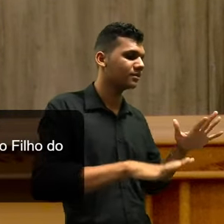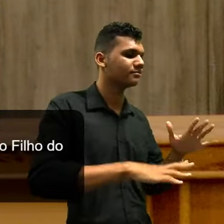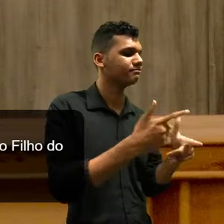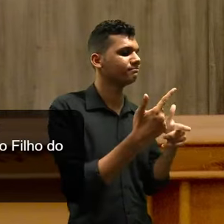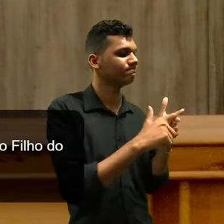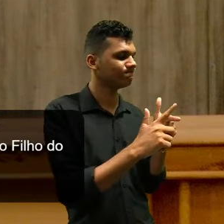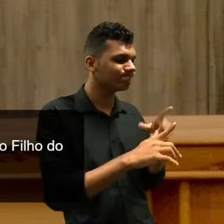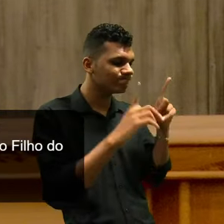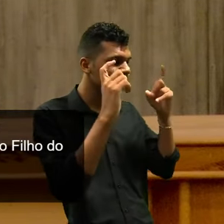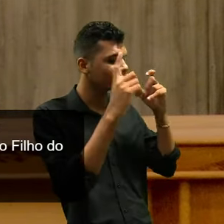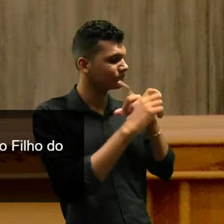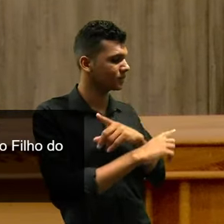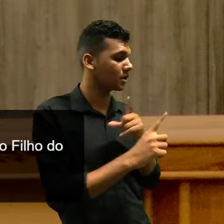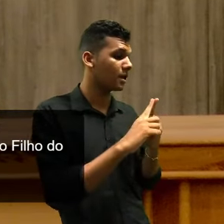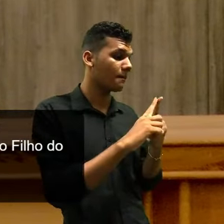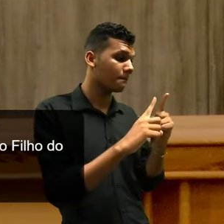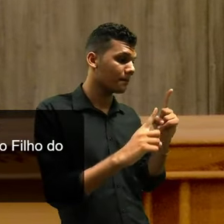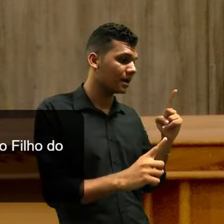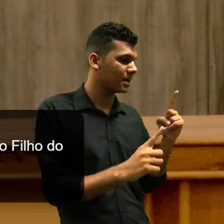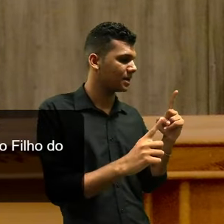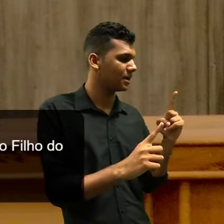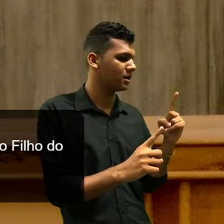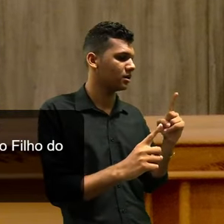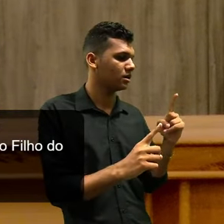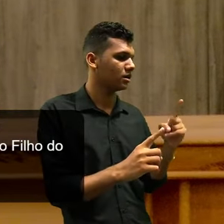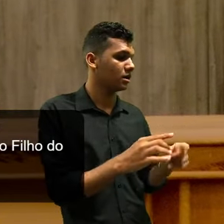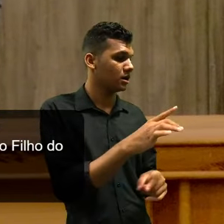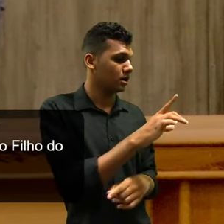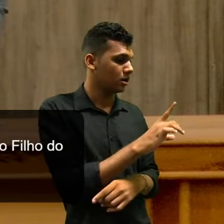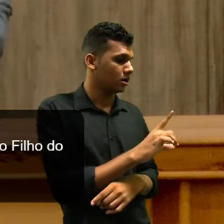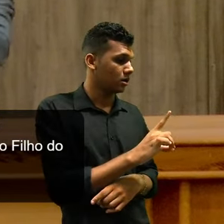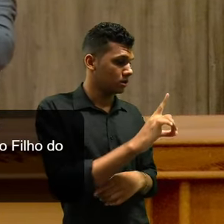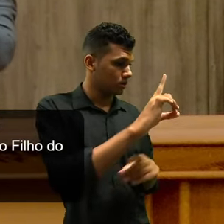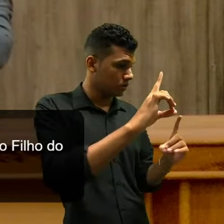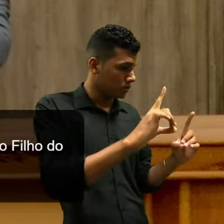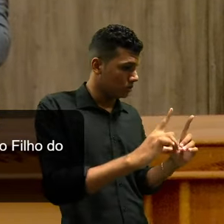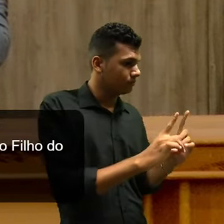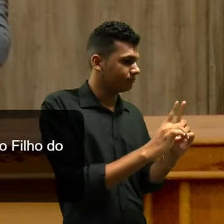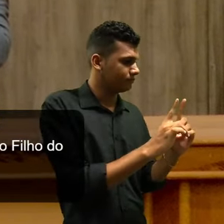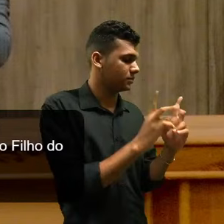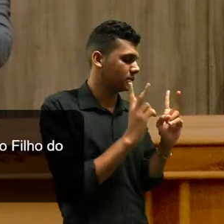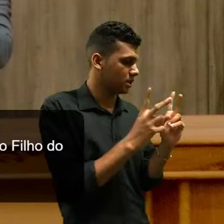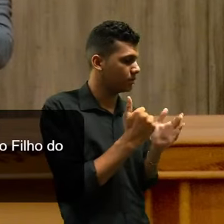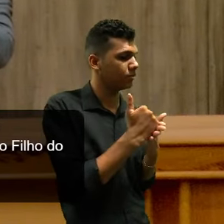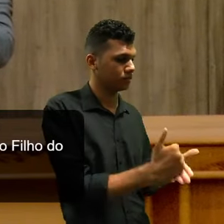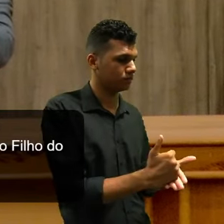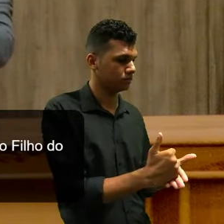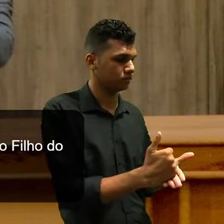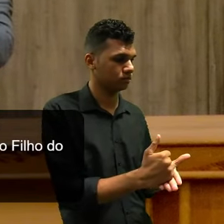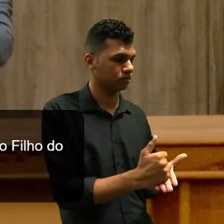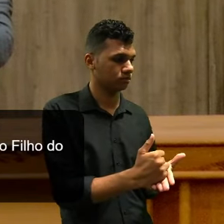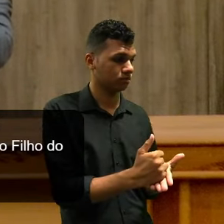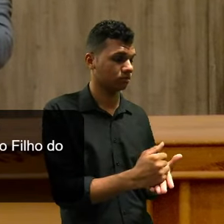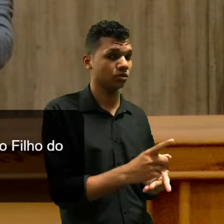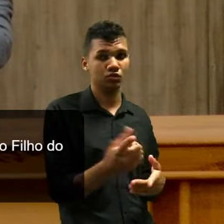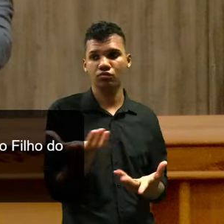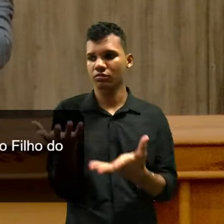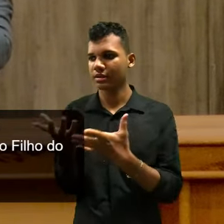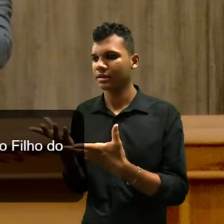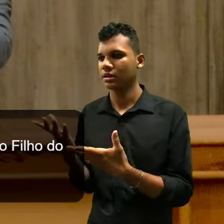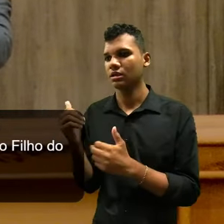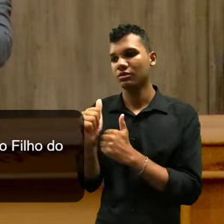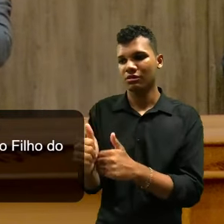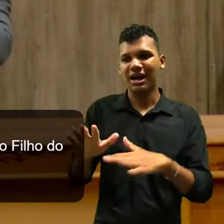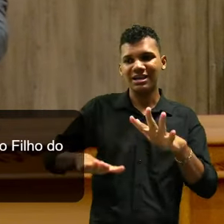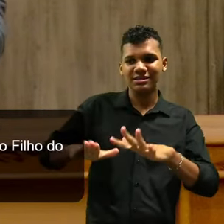aves do céu tem nin mas o filho do homem não tem onde reclinar a cabeça tu quer seguir um homem desse que ele diz para você que não tem onde